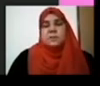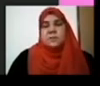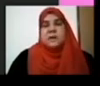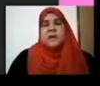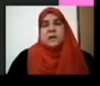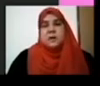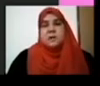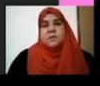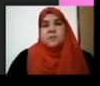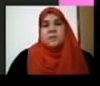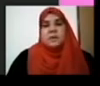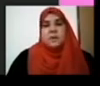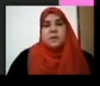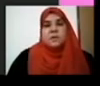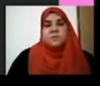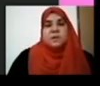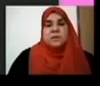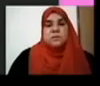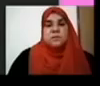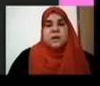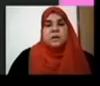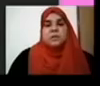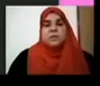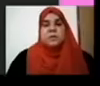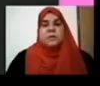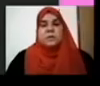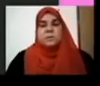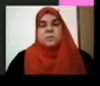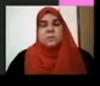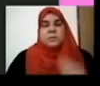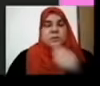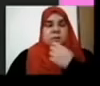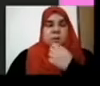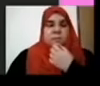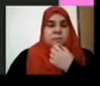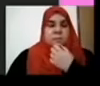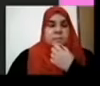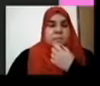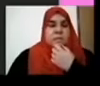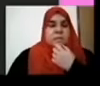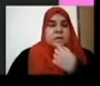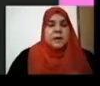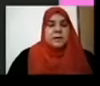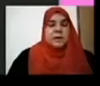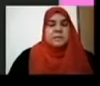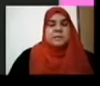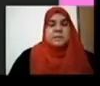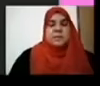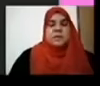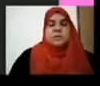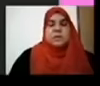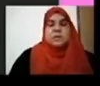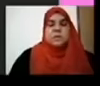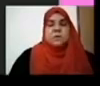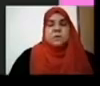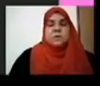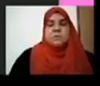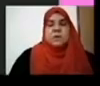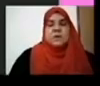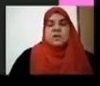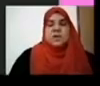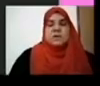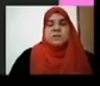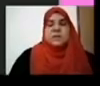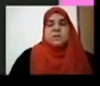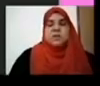se eu fizer, eu vou ver que realmente vai resultar em x ao quadrado menos 49. Aqui, 6x mais 1 que